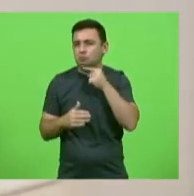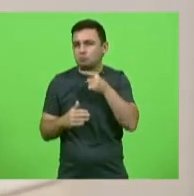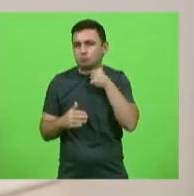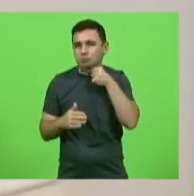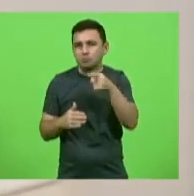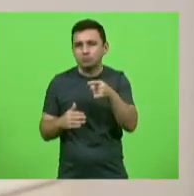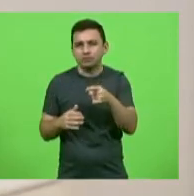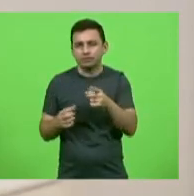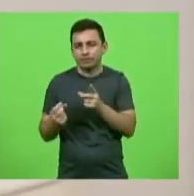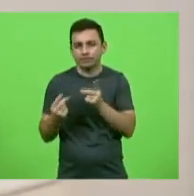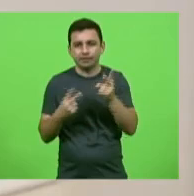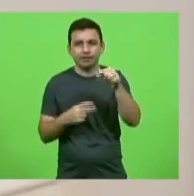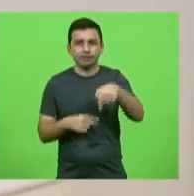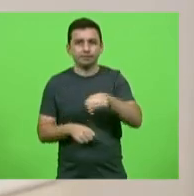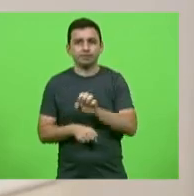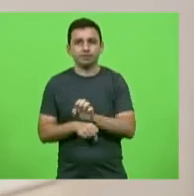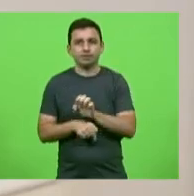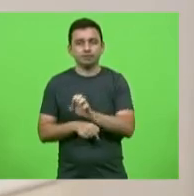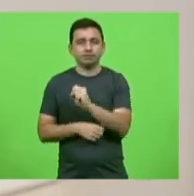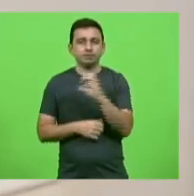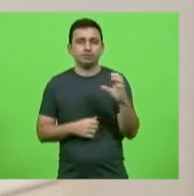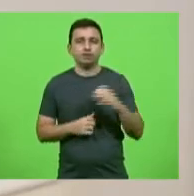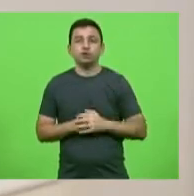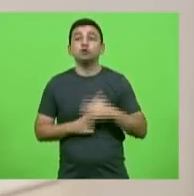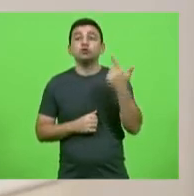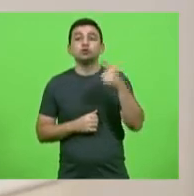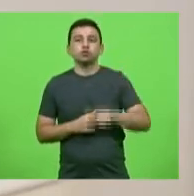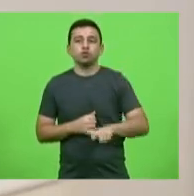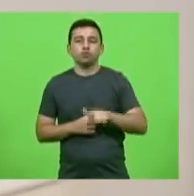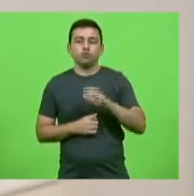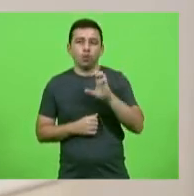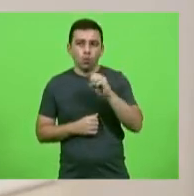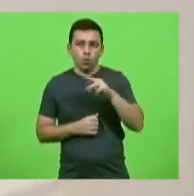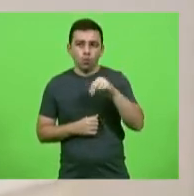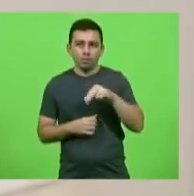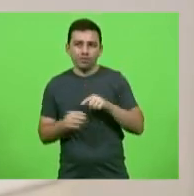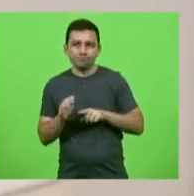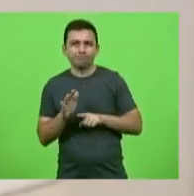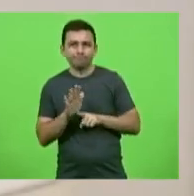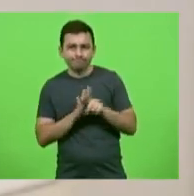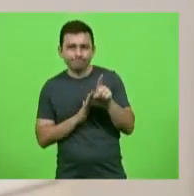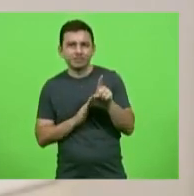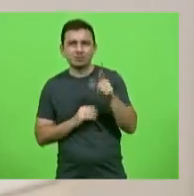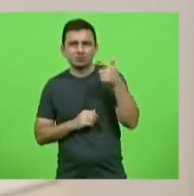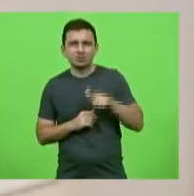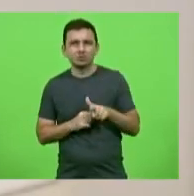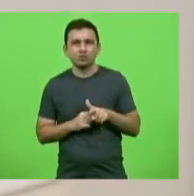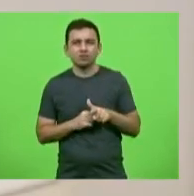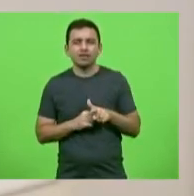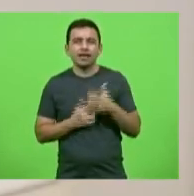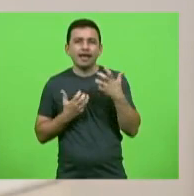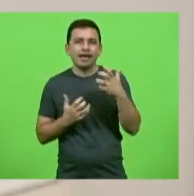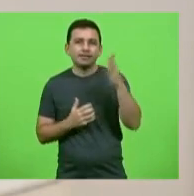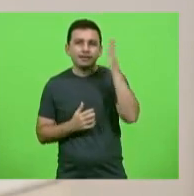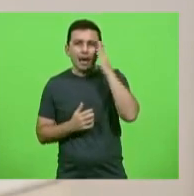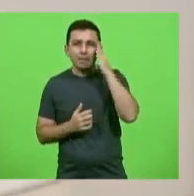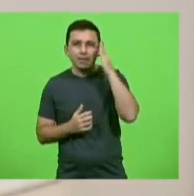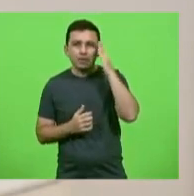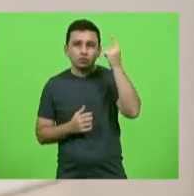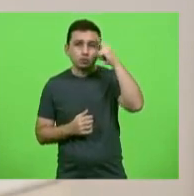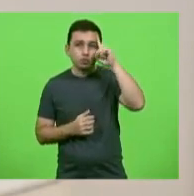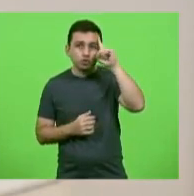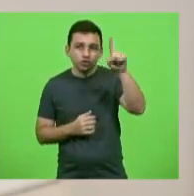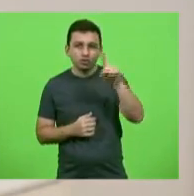o Estado. Novamente, o doutor Cominho insiste porque ele queria saber uma data, mais ou menos, que